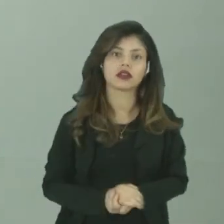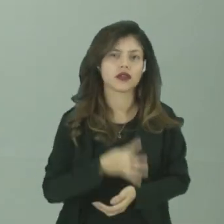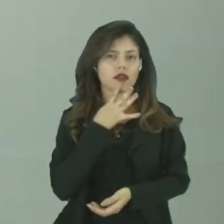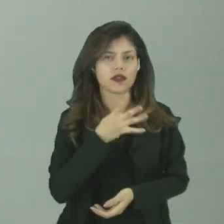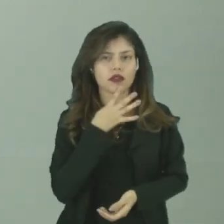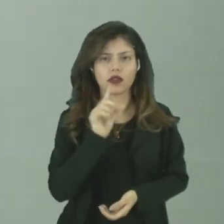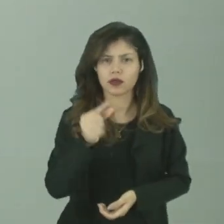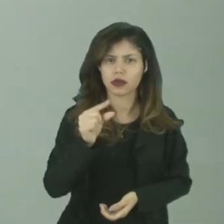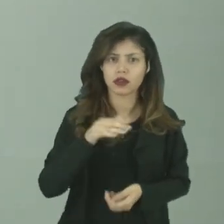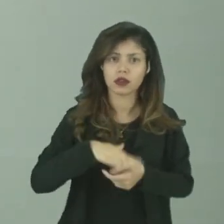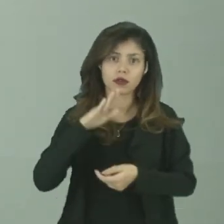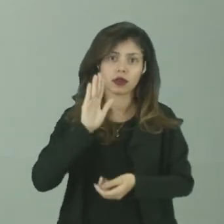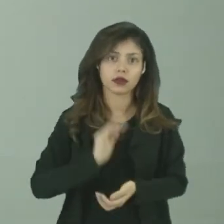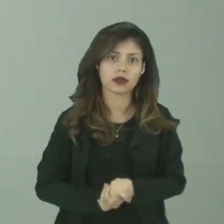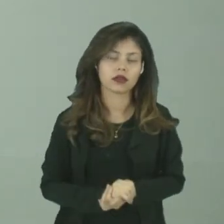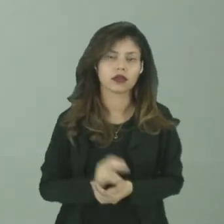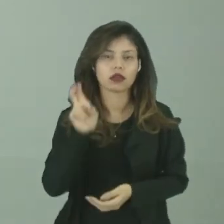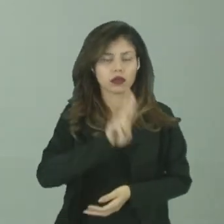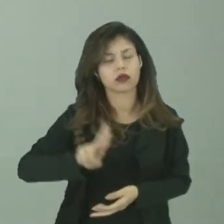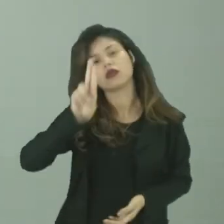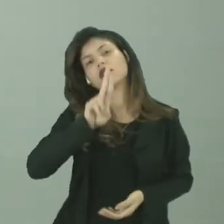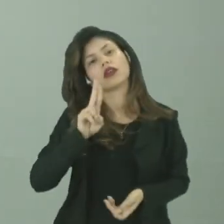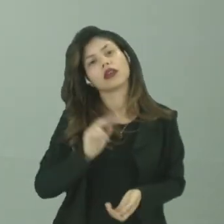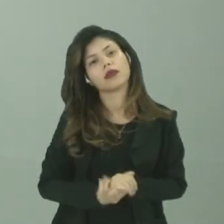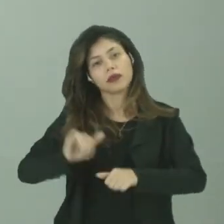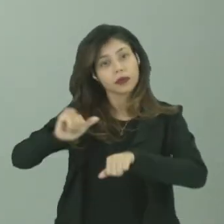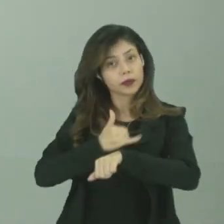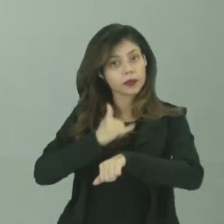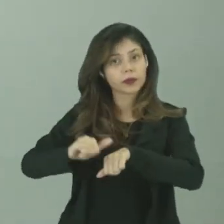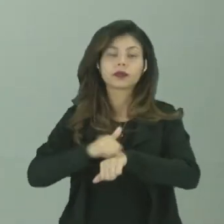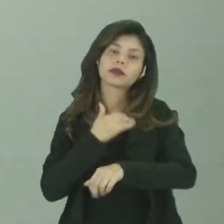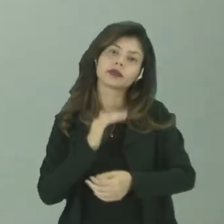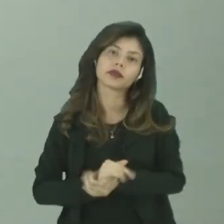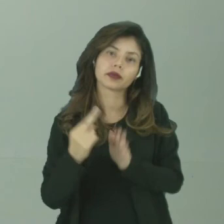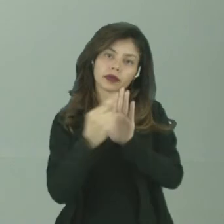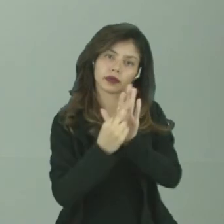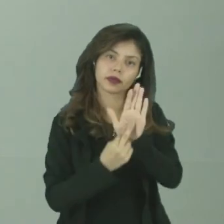um pouco mais como se utilizar essa estratégia da regra de